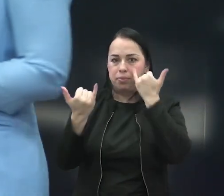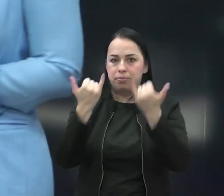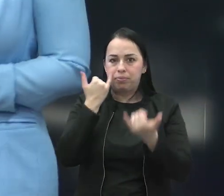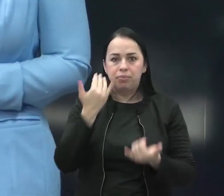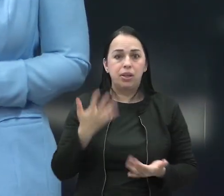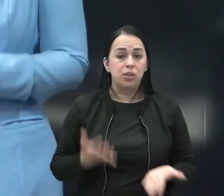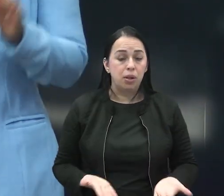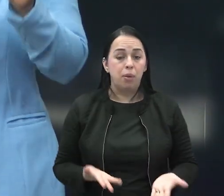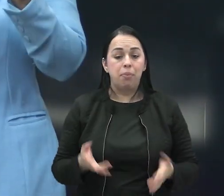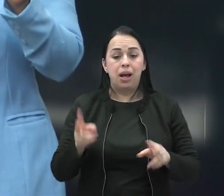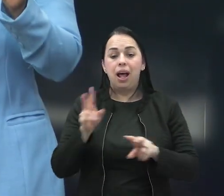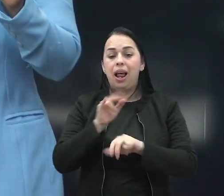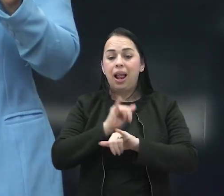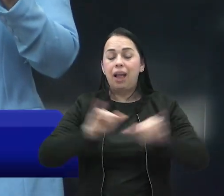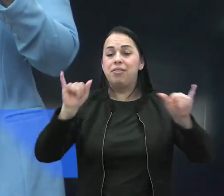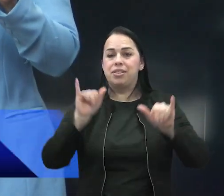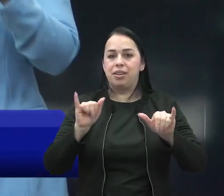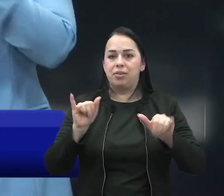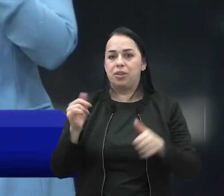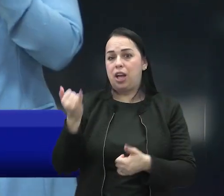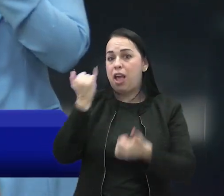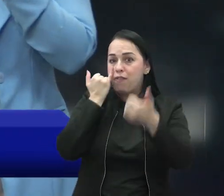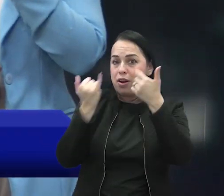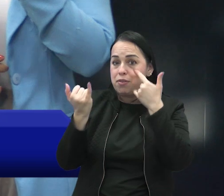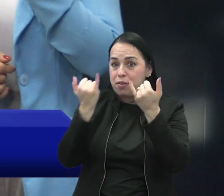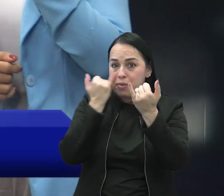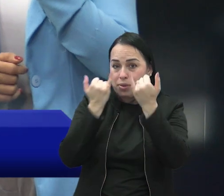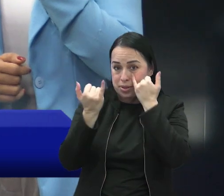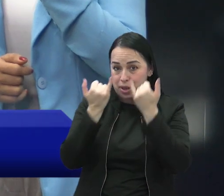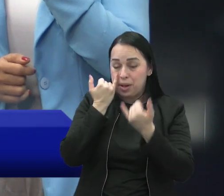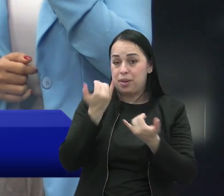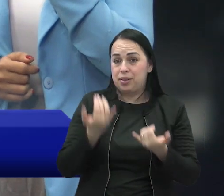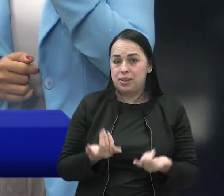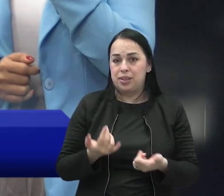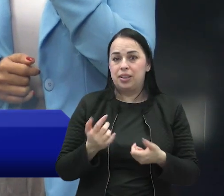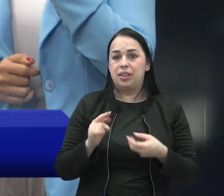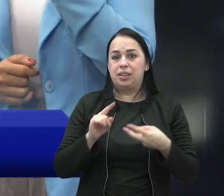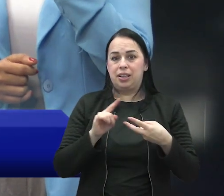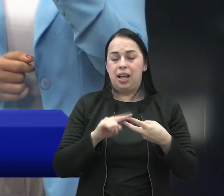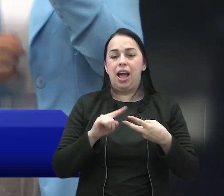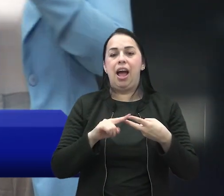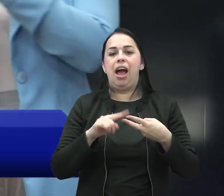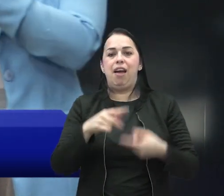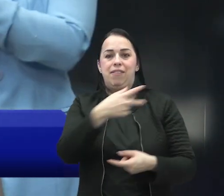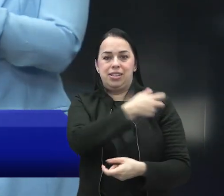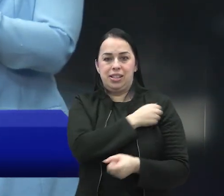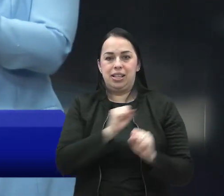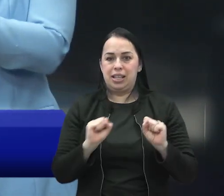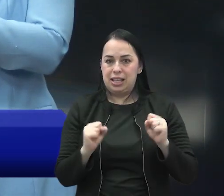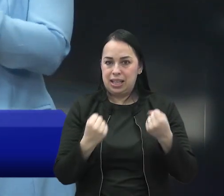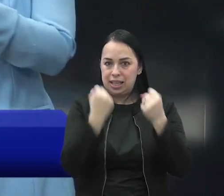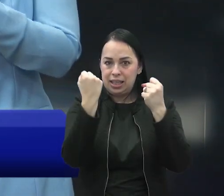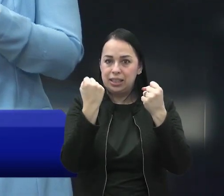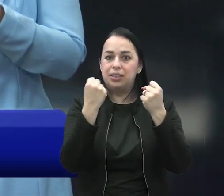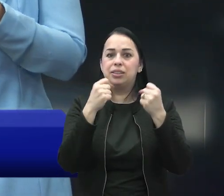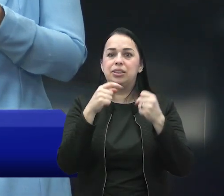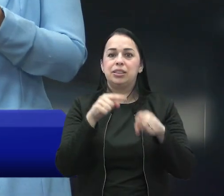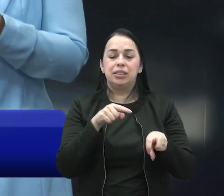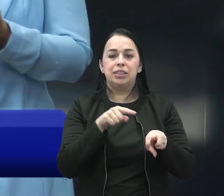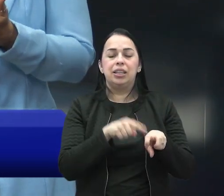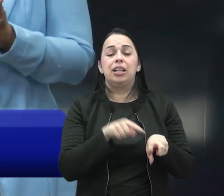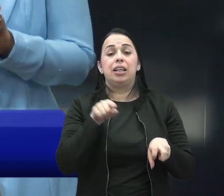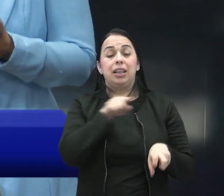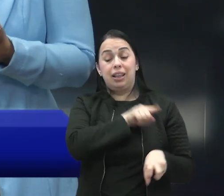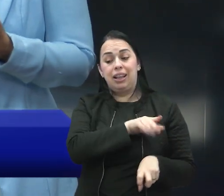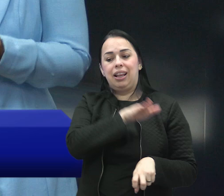pelas informações. E só para a gente reforçar a informação passada pela Ana Vitória, a vacina antirrábica é